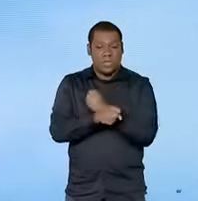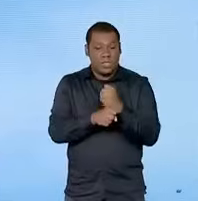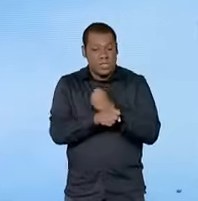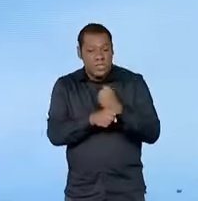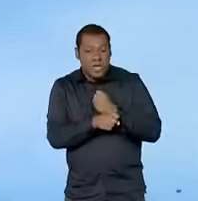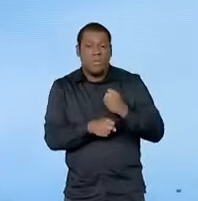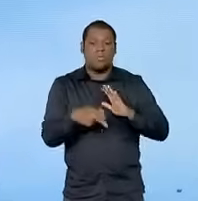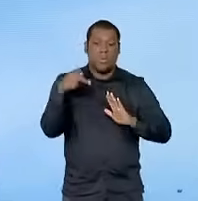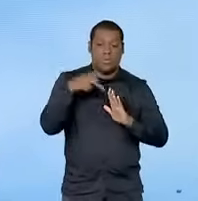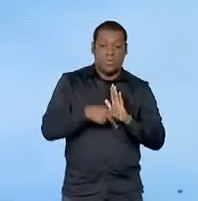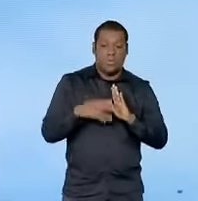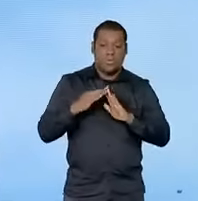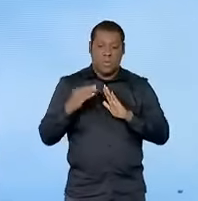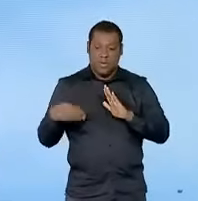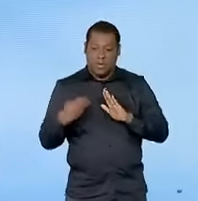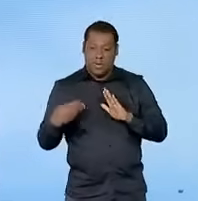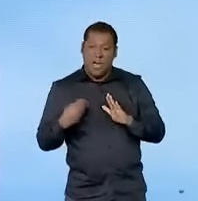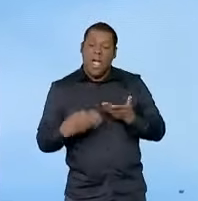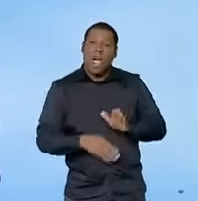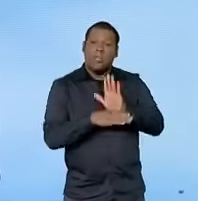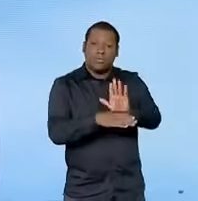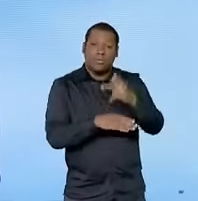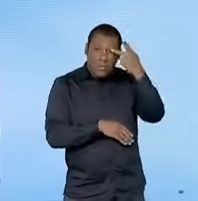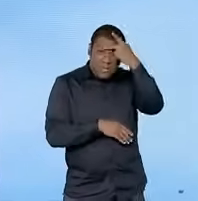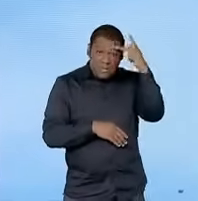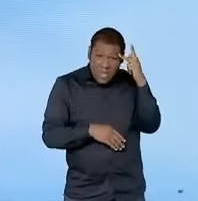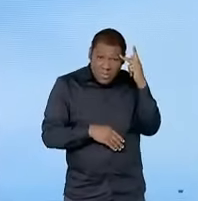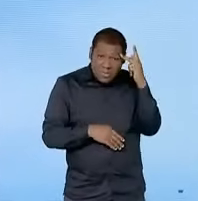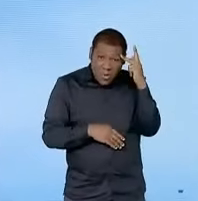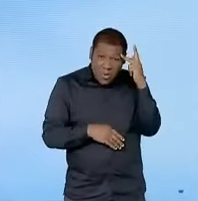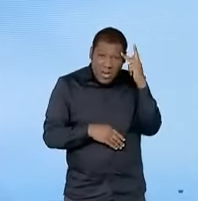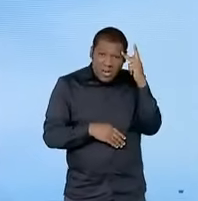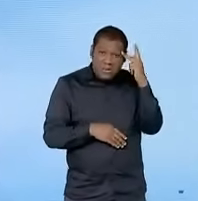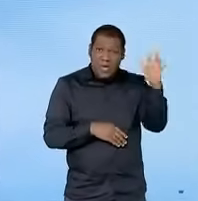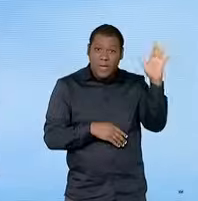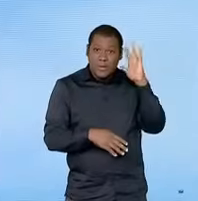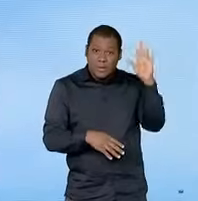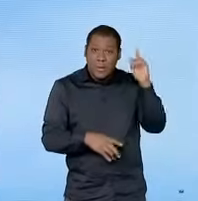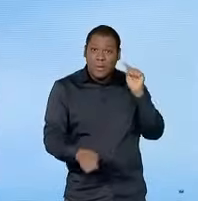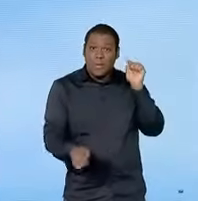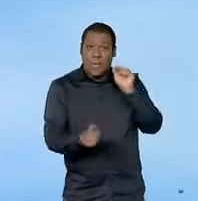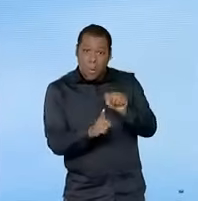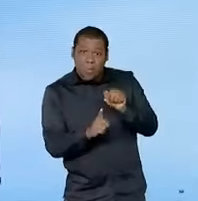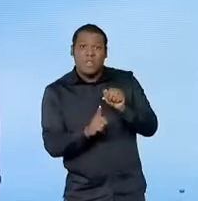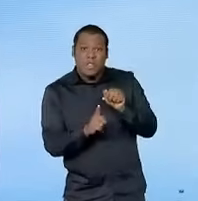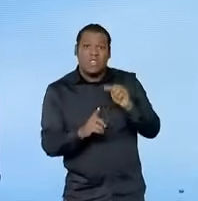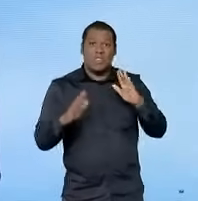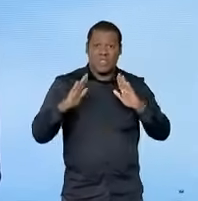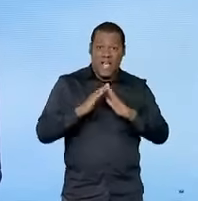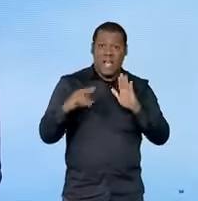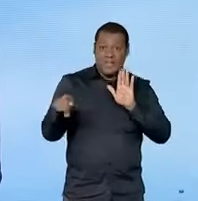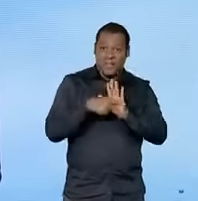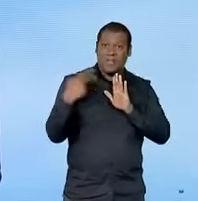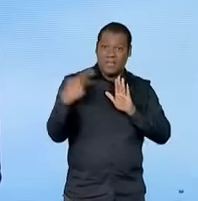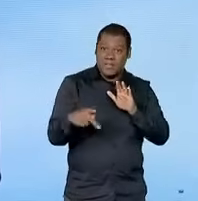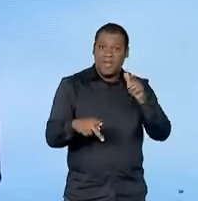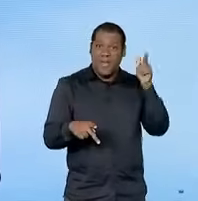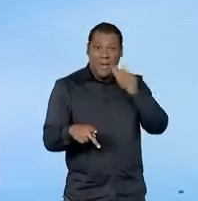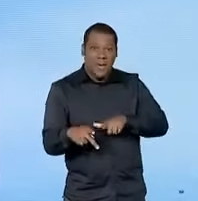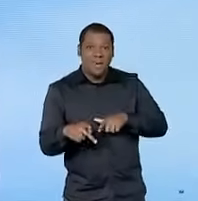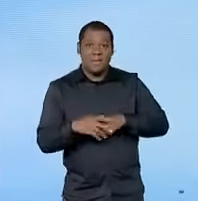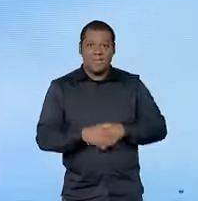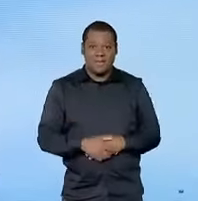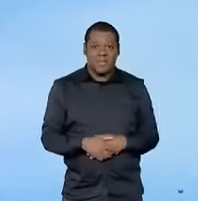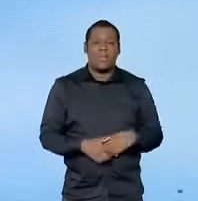tornando possível o sonho da casa própria para milhões de brasileiros. Desde a sua volta à presidência